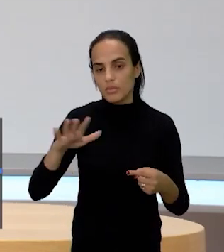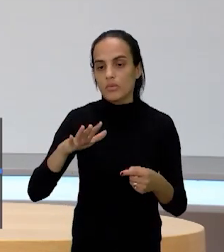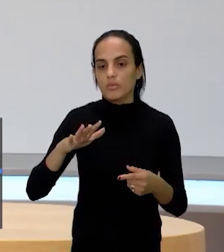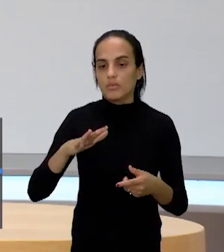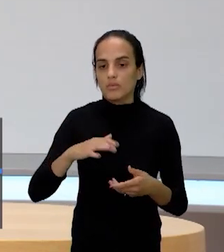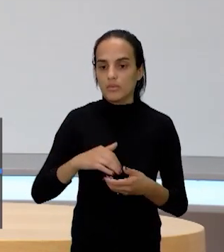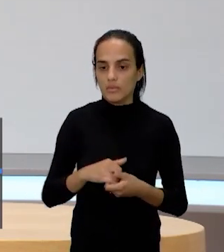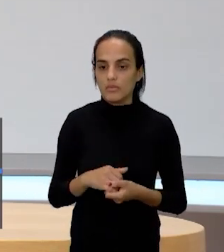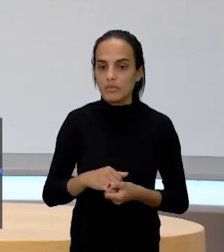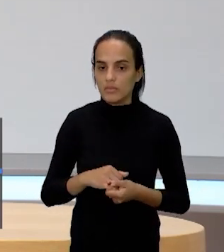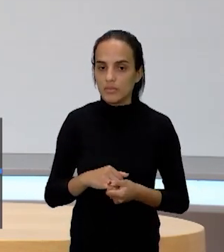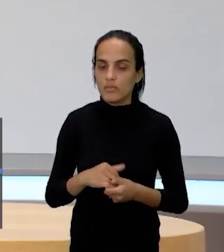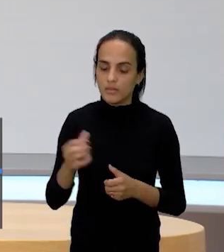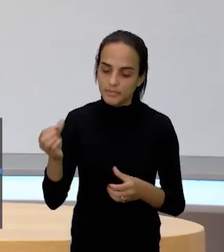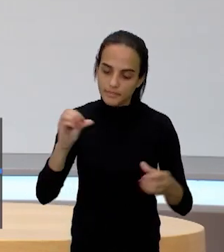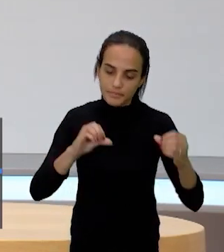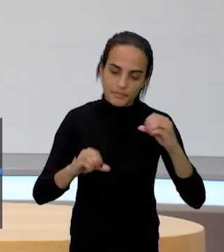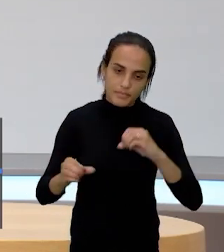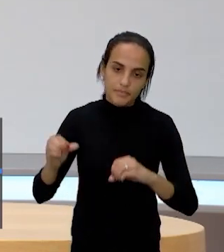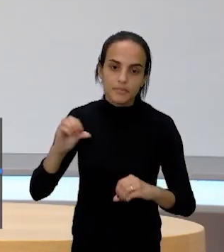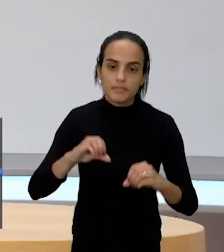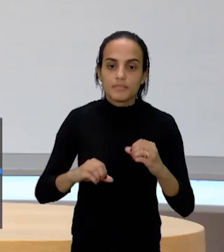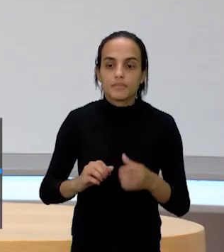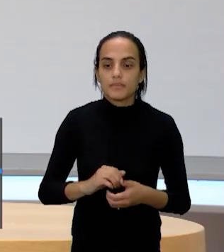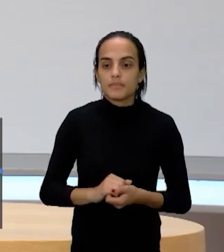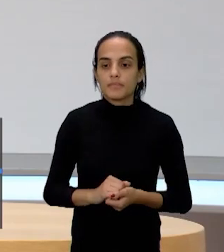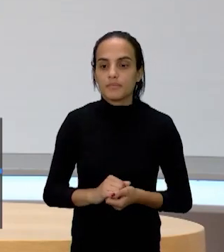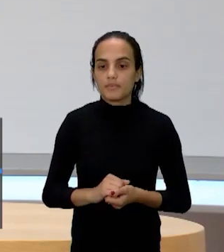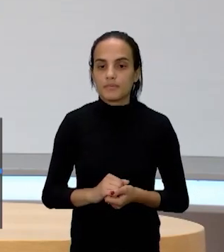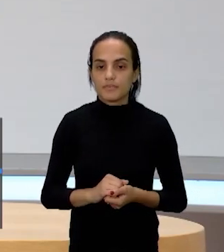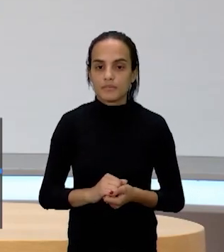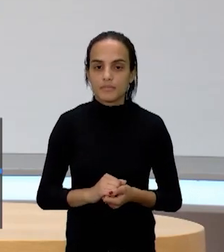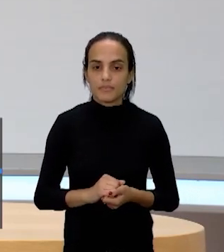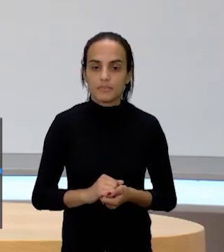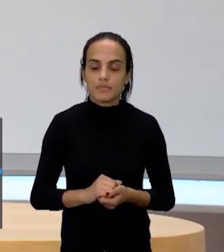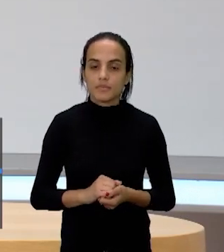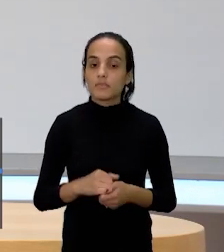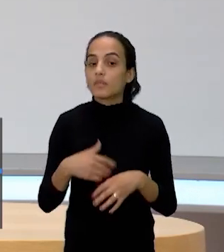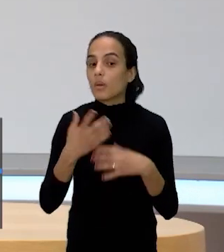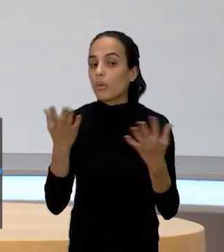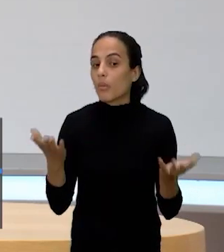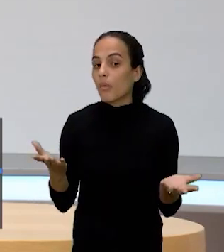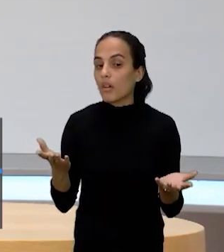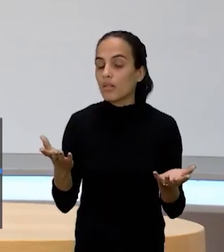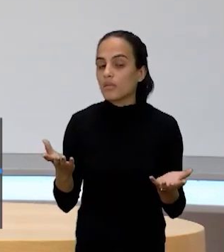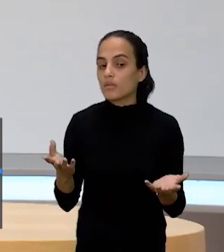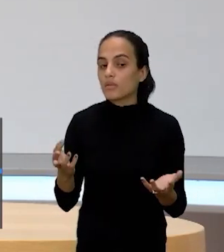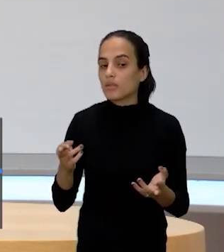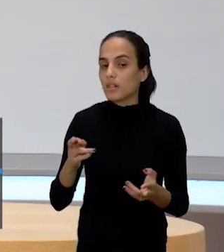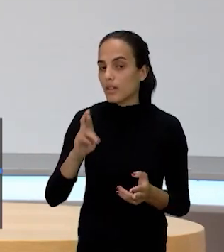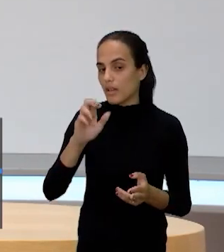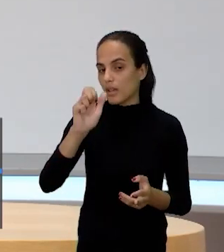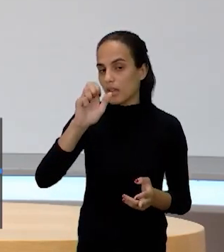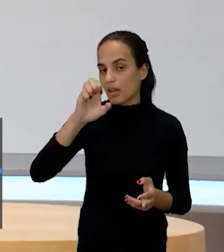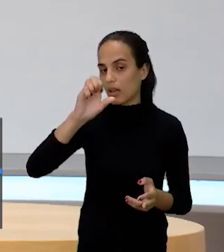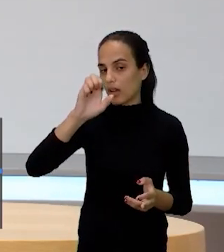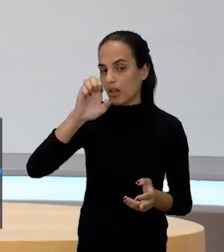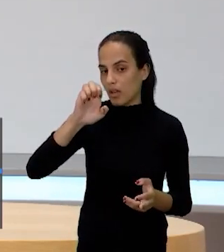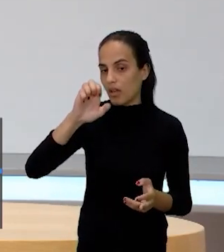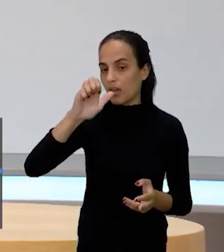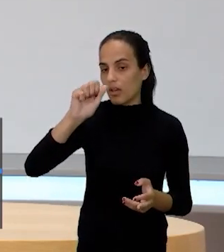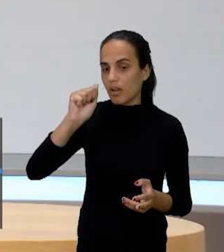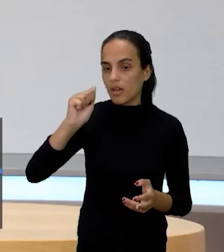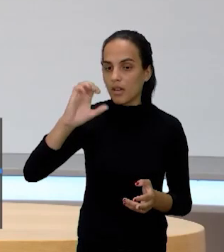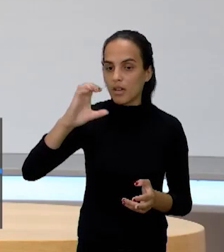externos na reação. Então, em qual reação ocorre a interferência da